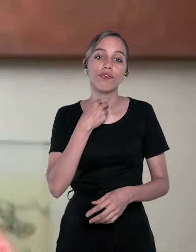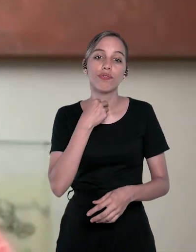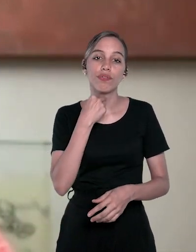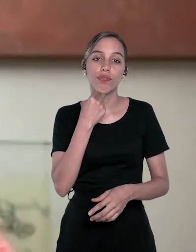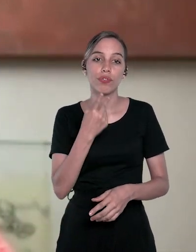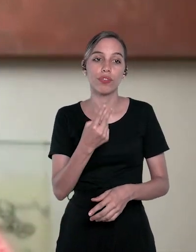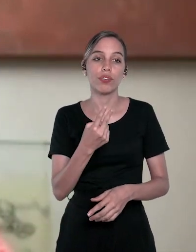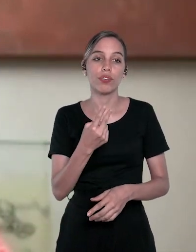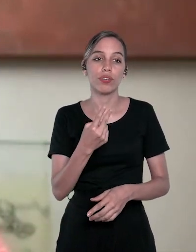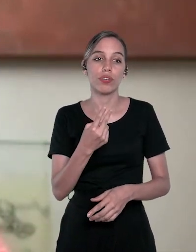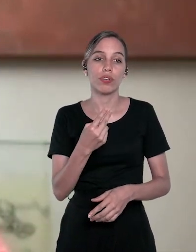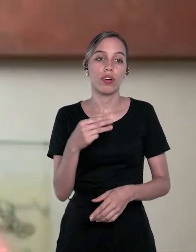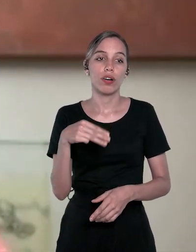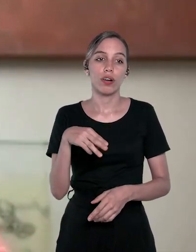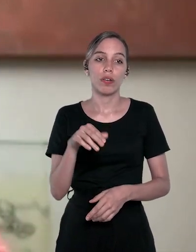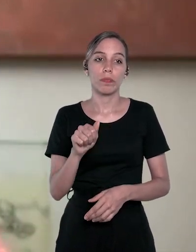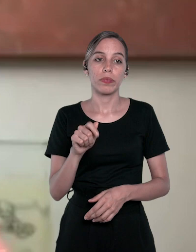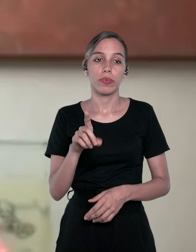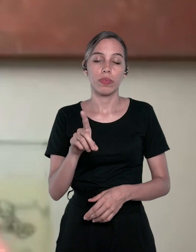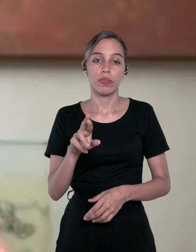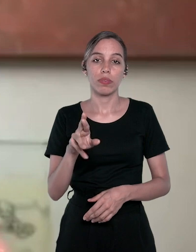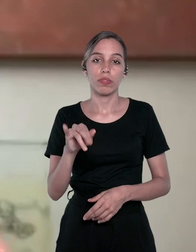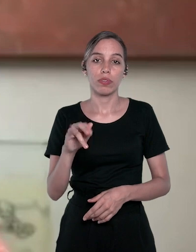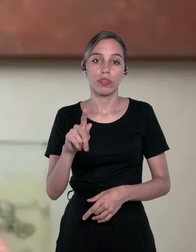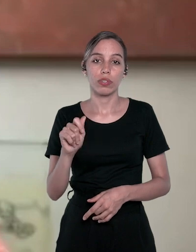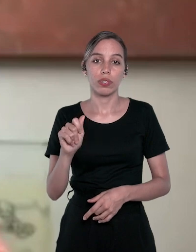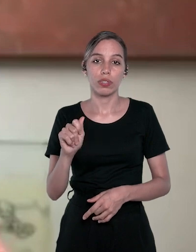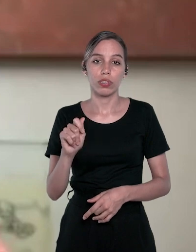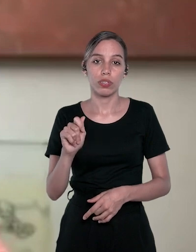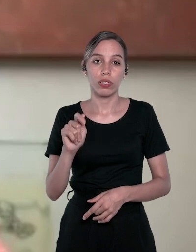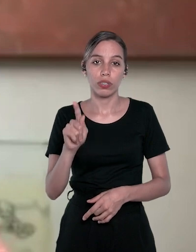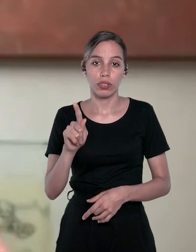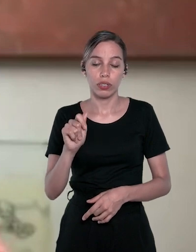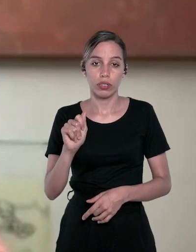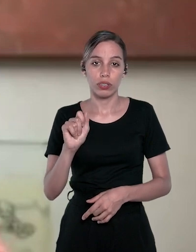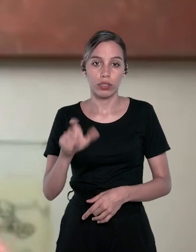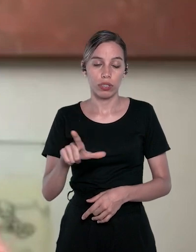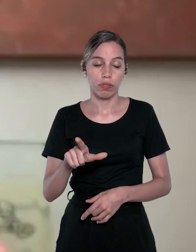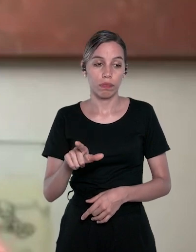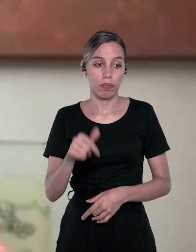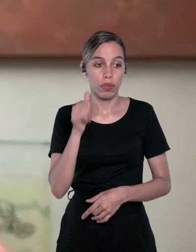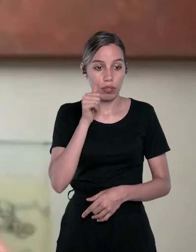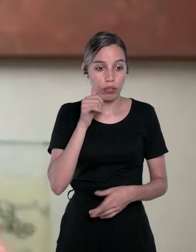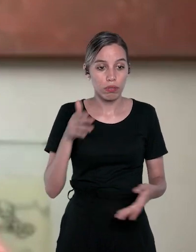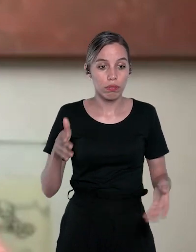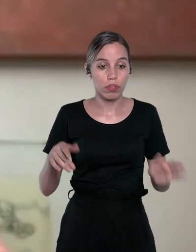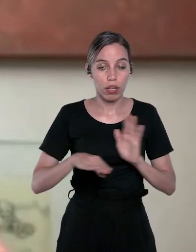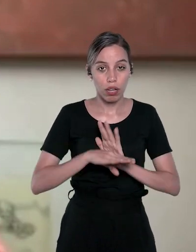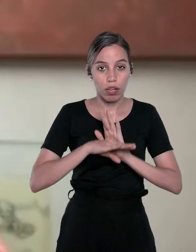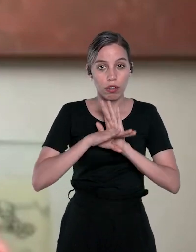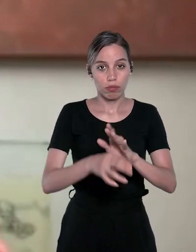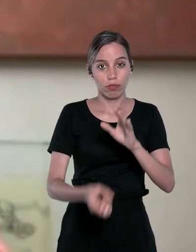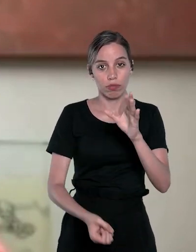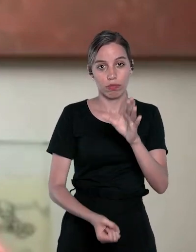do conjunto vocal, o Madrigal Renascentista,